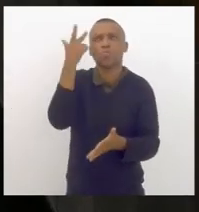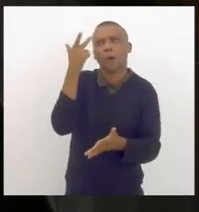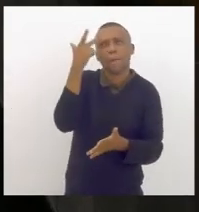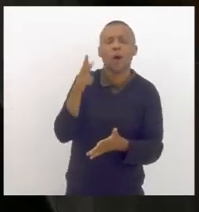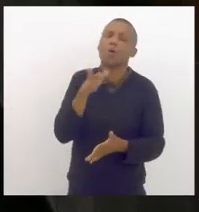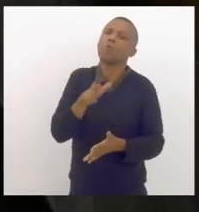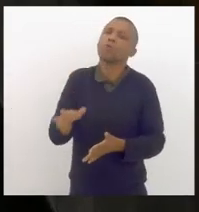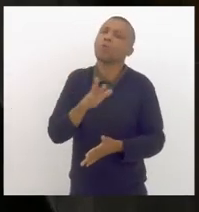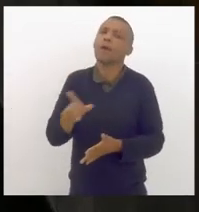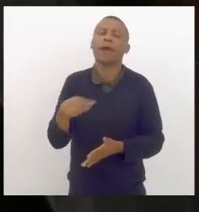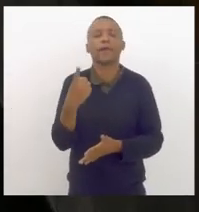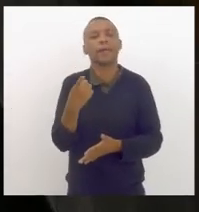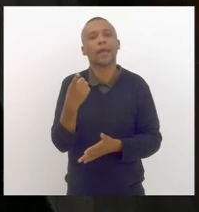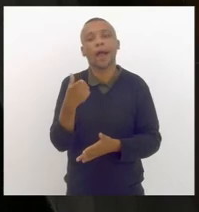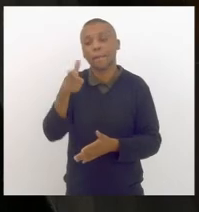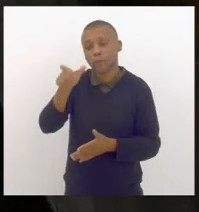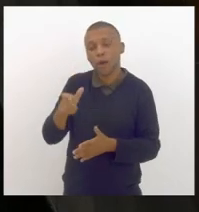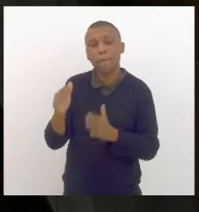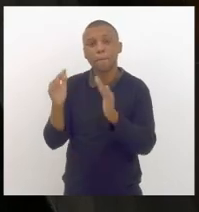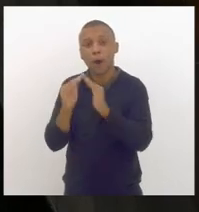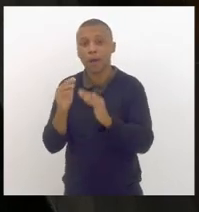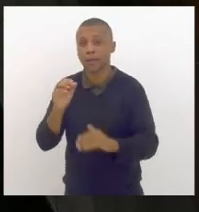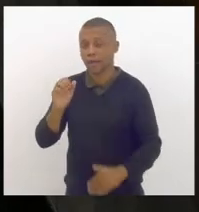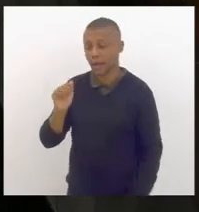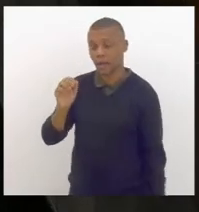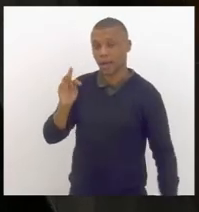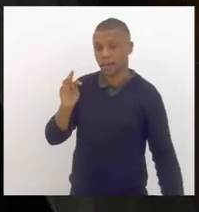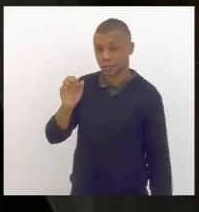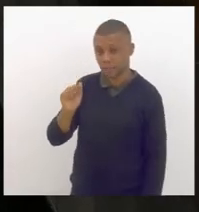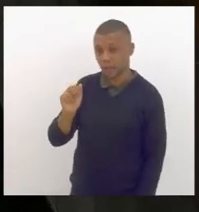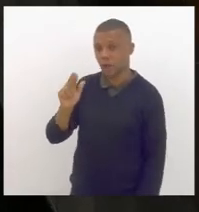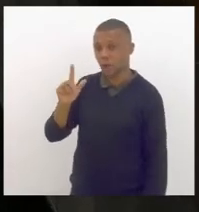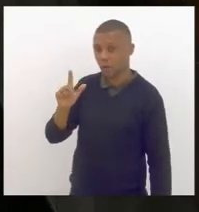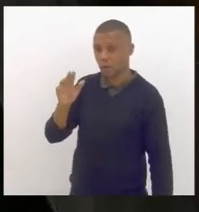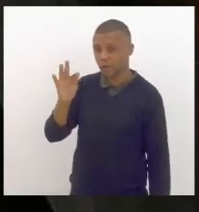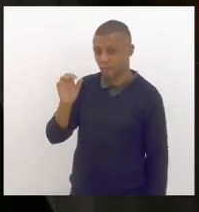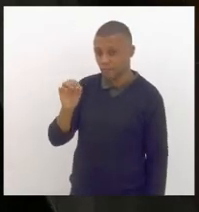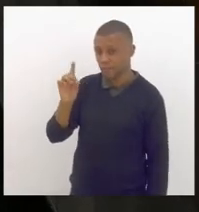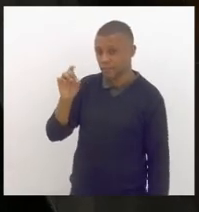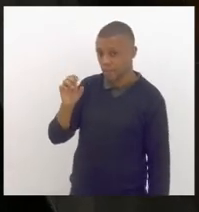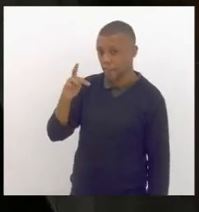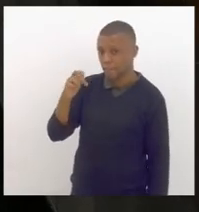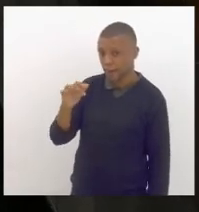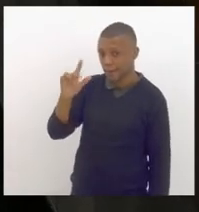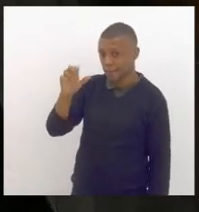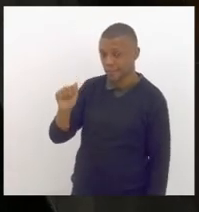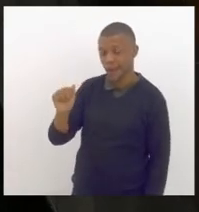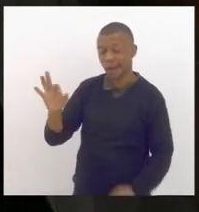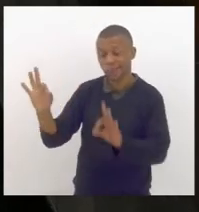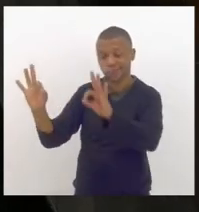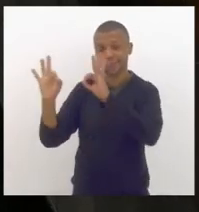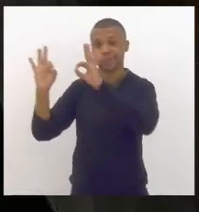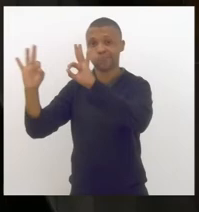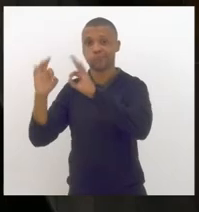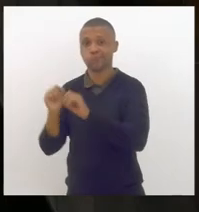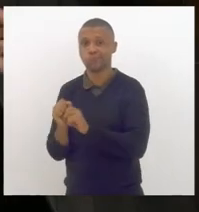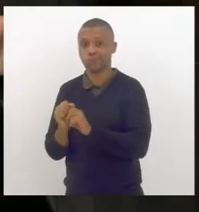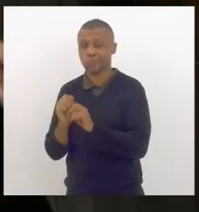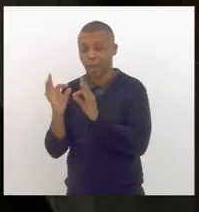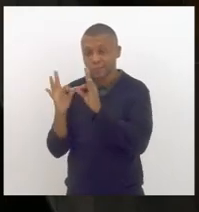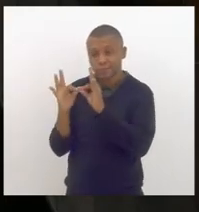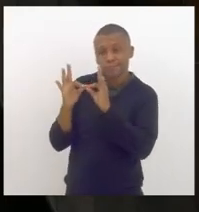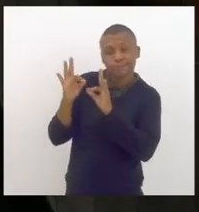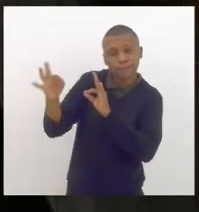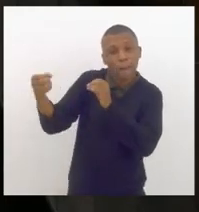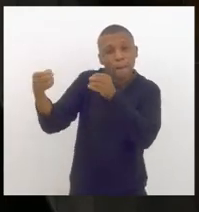alguém more, como eu digo aqui, na Taúfe de Paiva, e a 500 metros dali, no Vidigal, Renato, as pessoas morem em condições